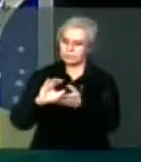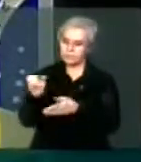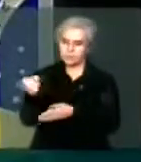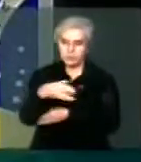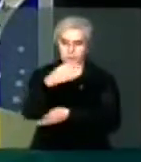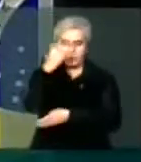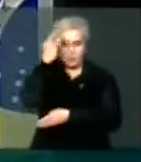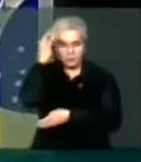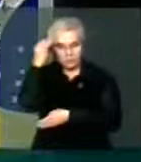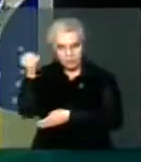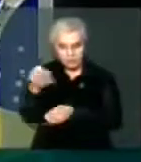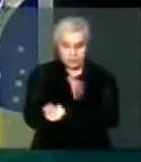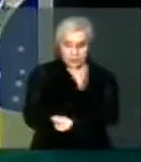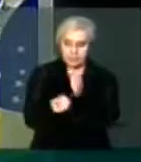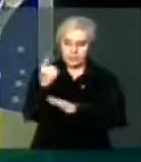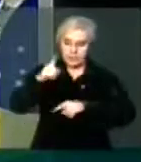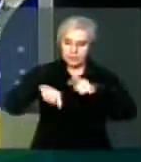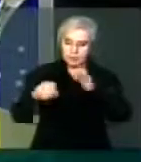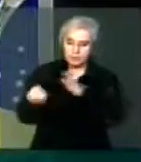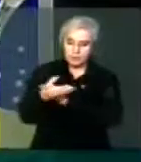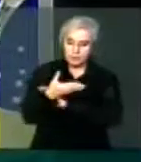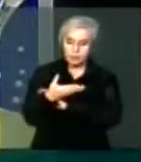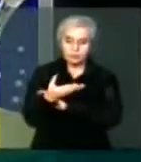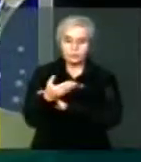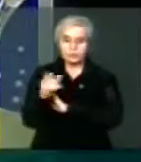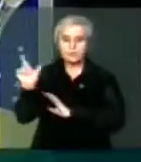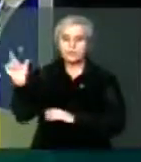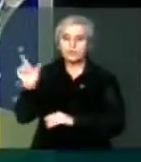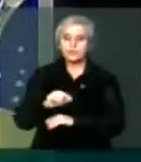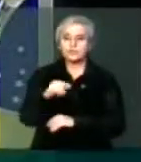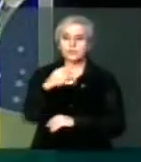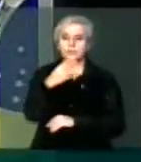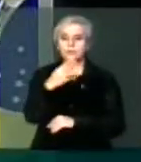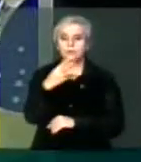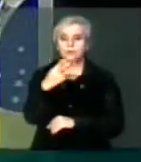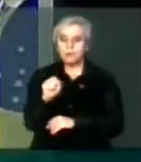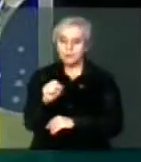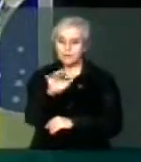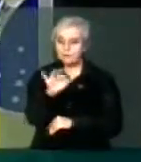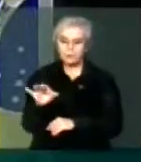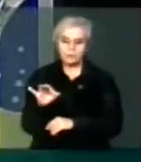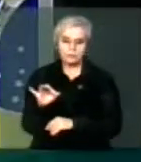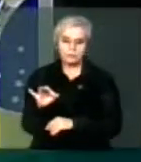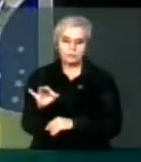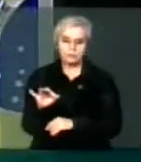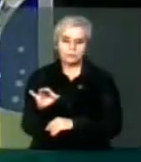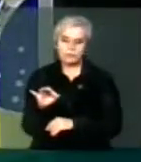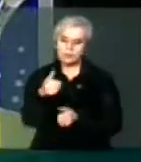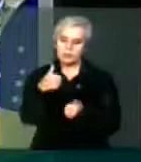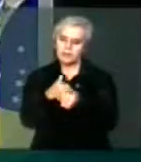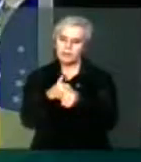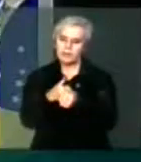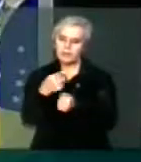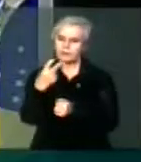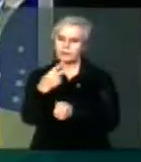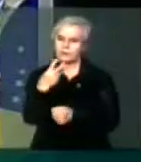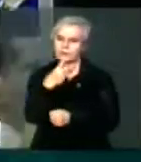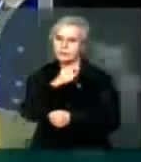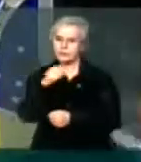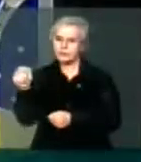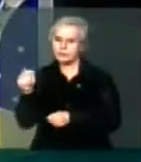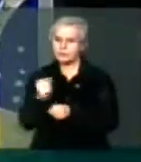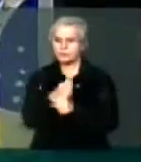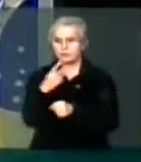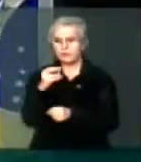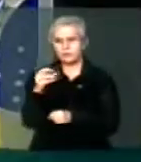em criação de novo produto ou processo, caiu para 48%. É um patamar próximo ao do segundo trimestre de